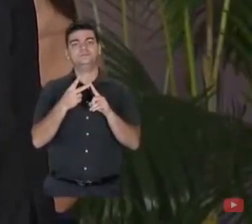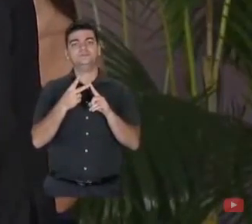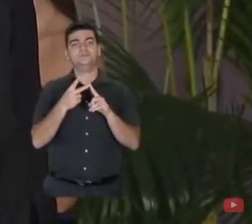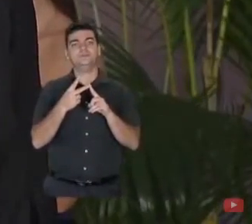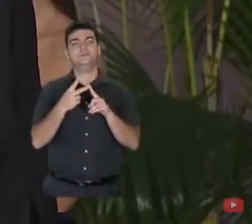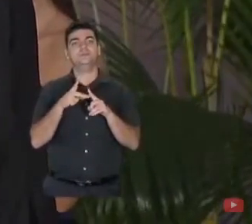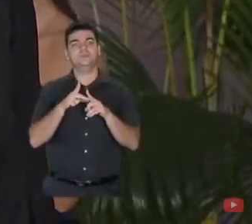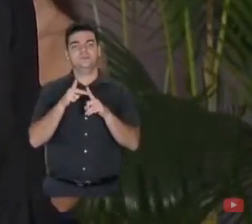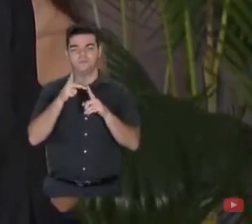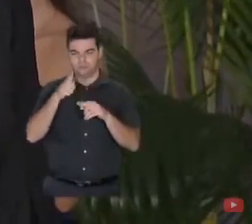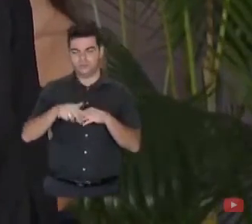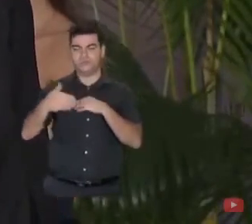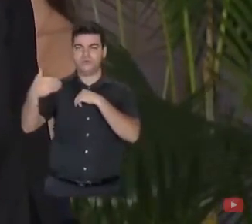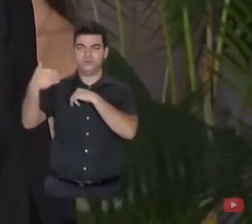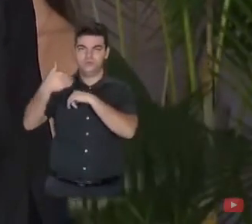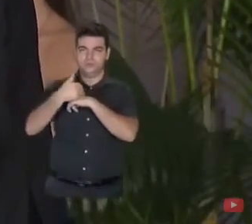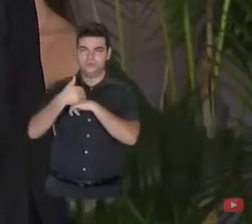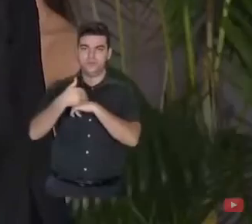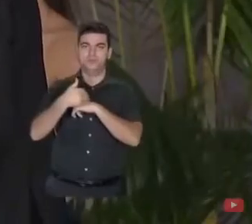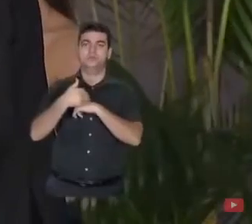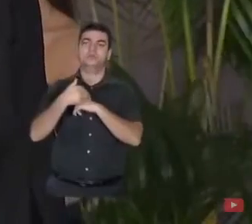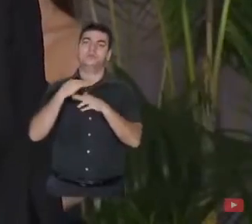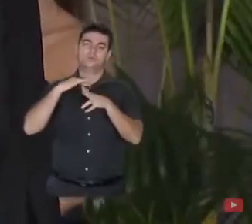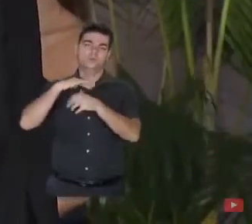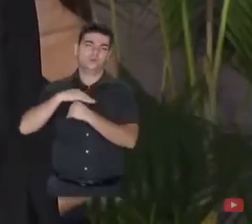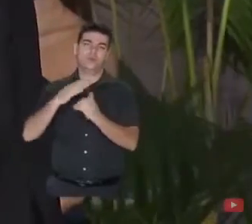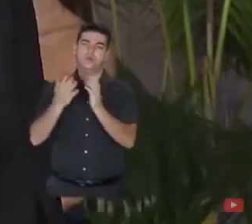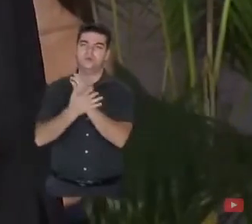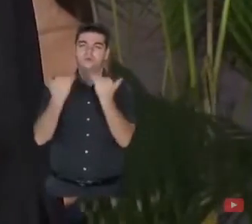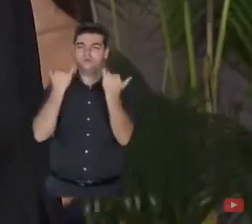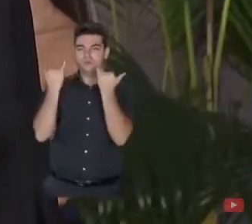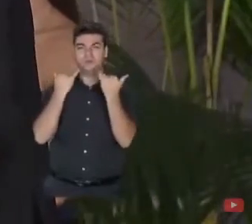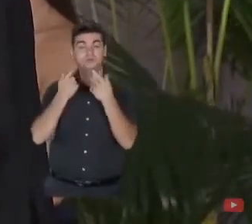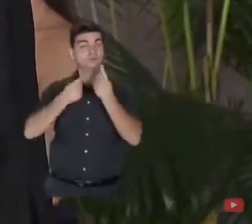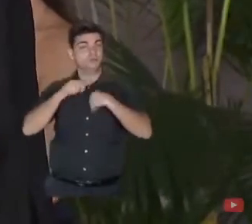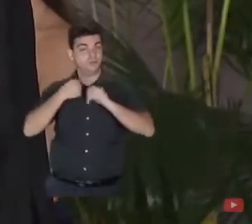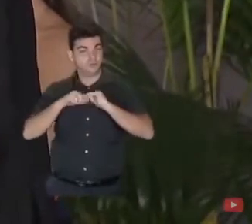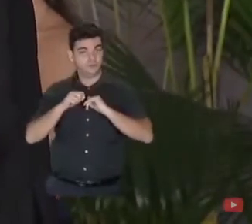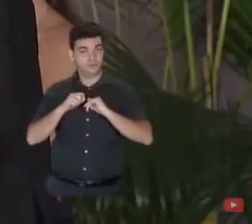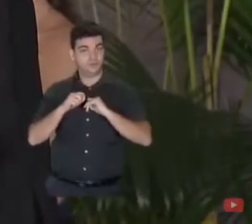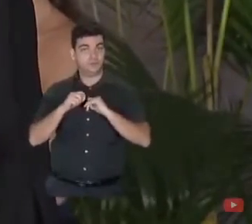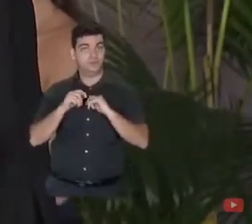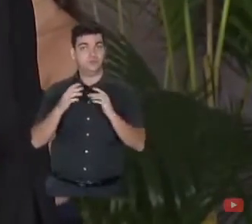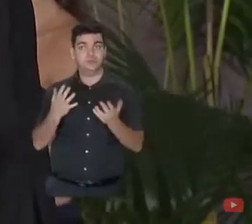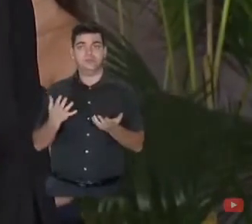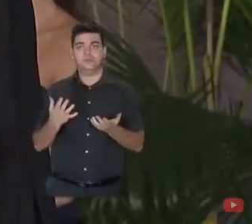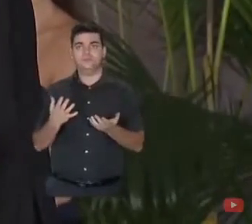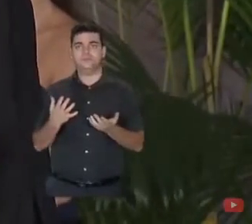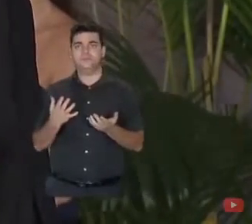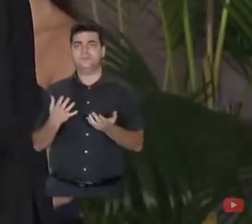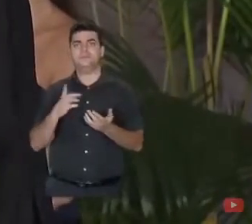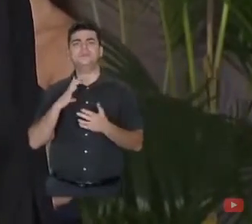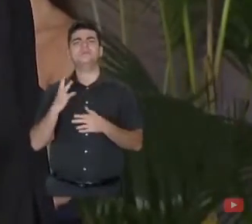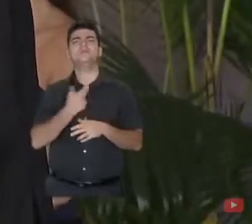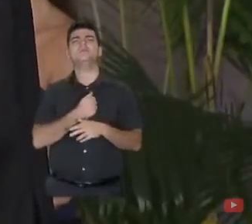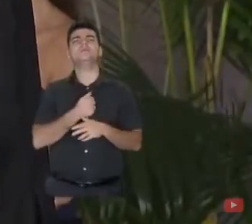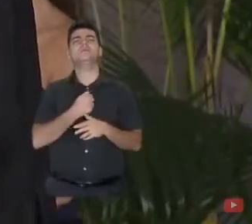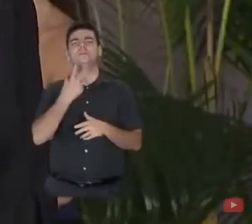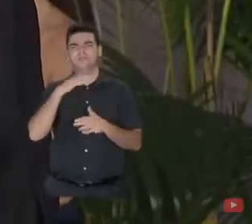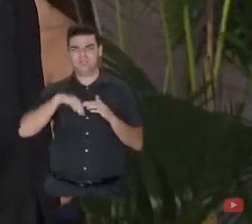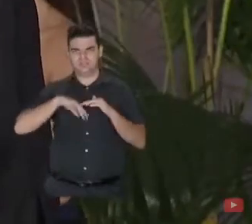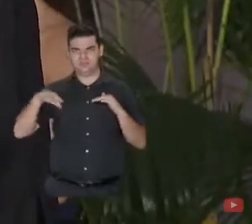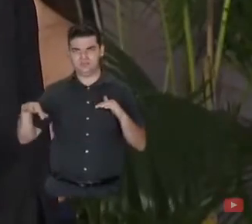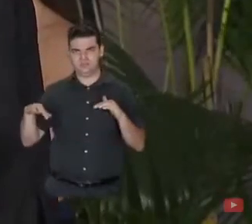o ataque que roubaram alguns dados administrativos. Eles são guardados em